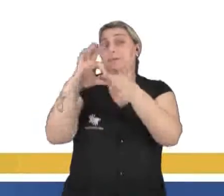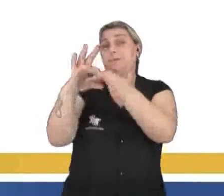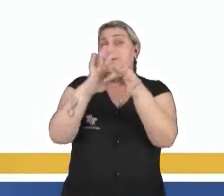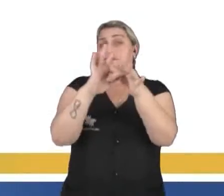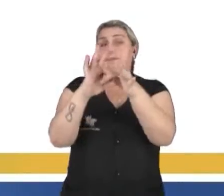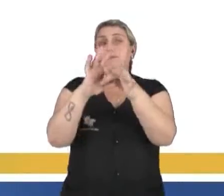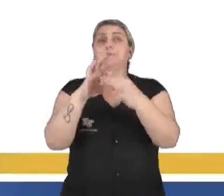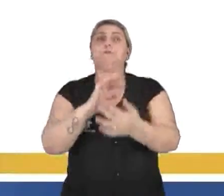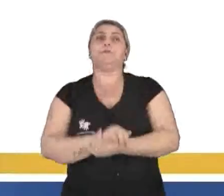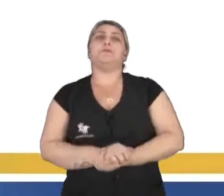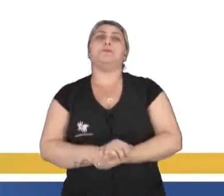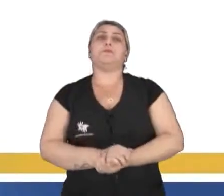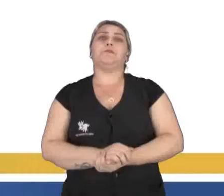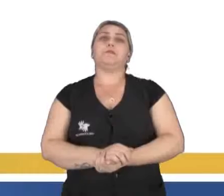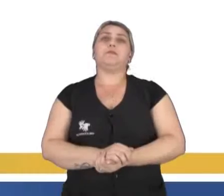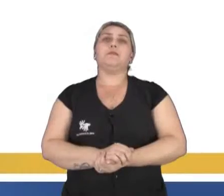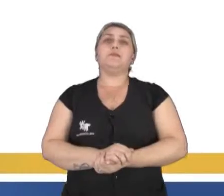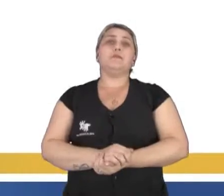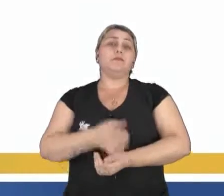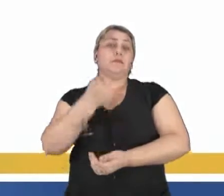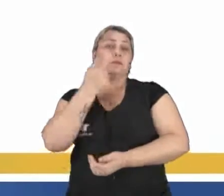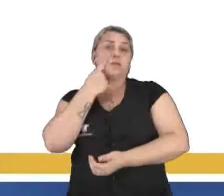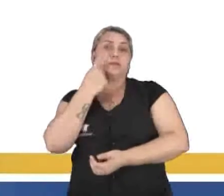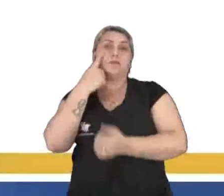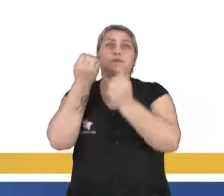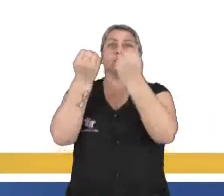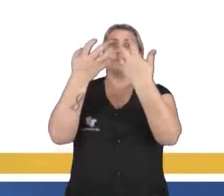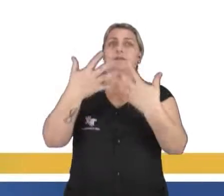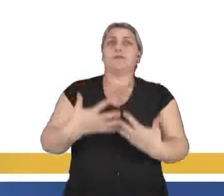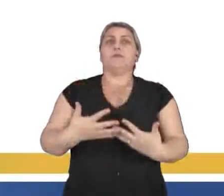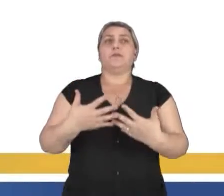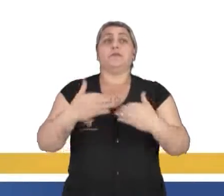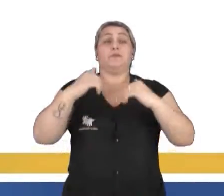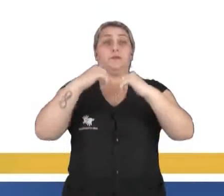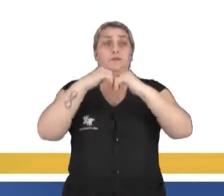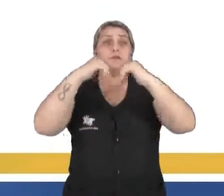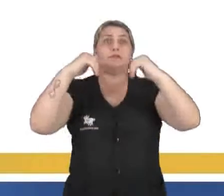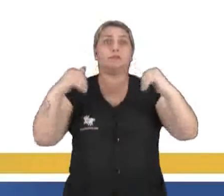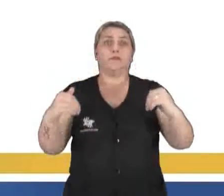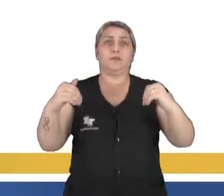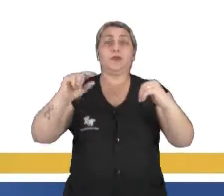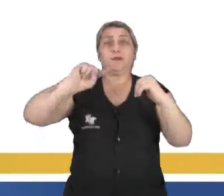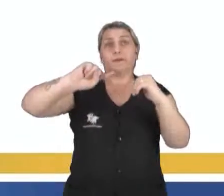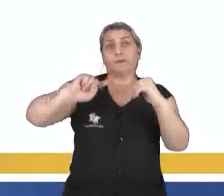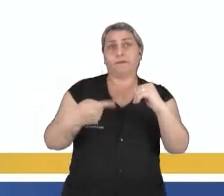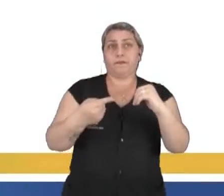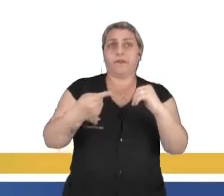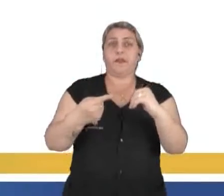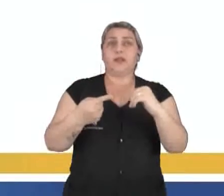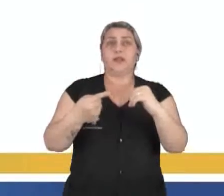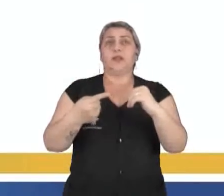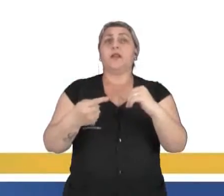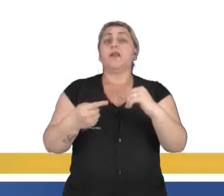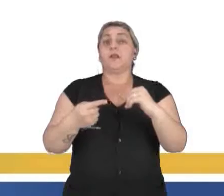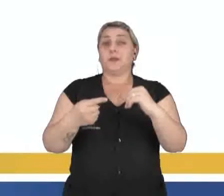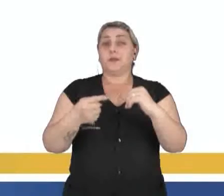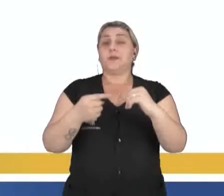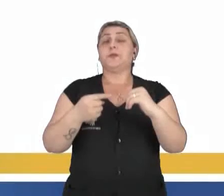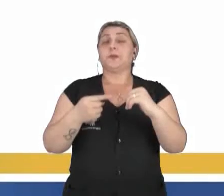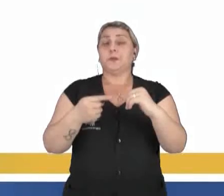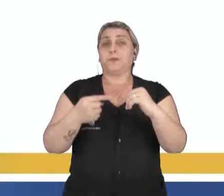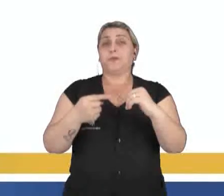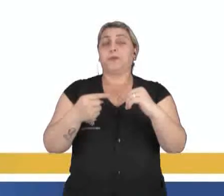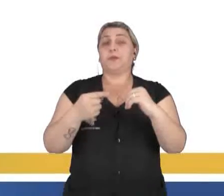Tá bom então vamos ver aqui as explicativas né separadas por, as orações